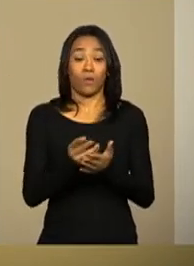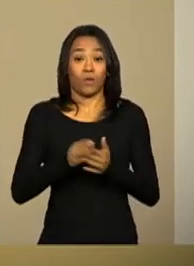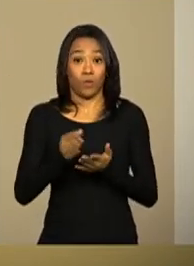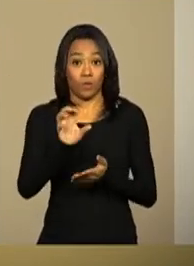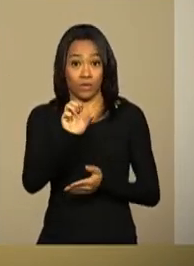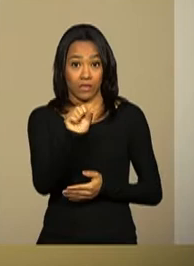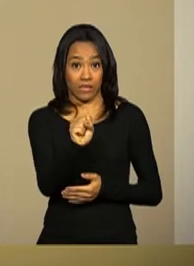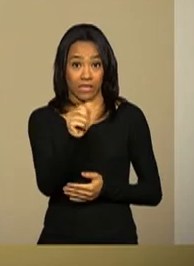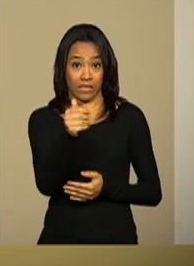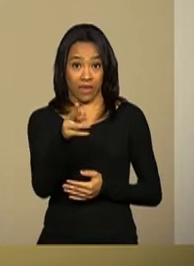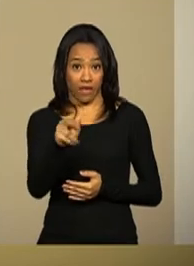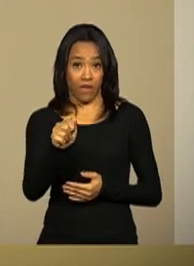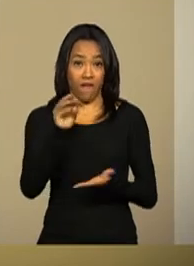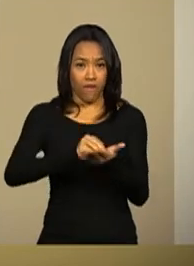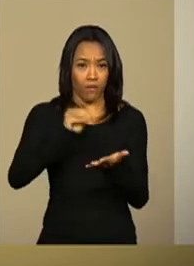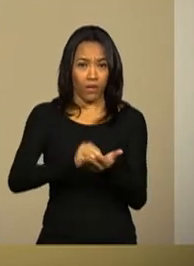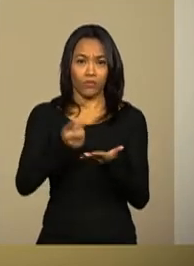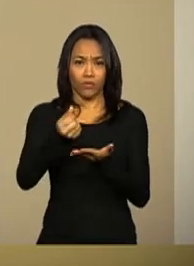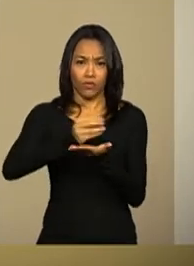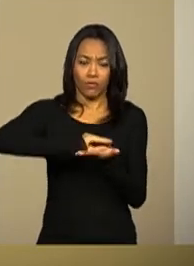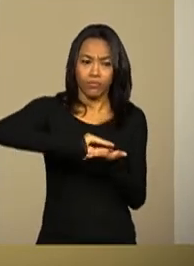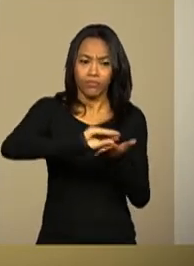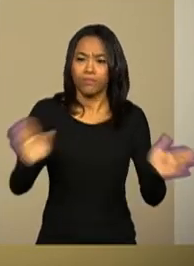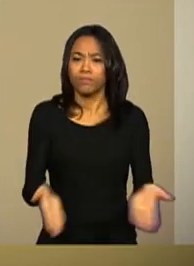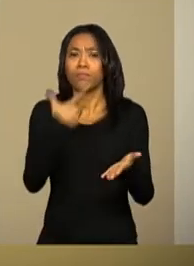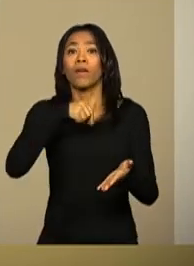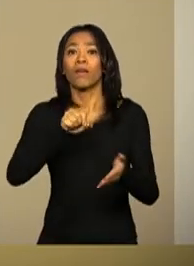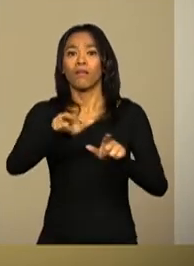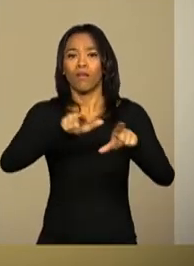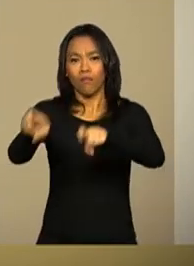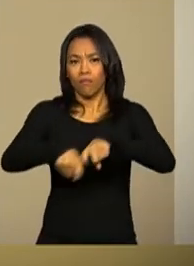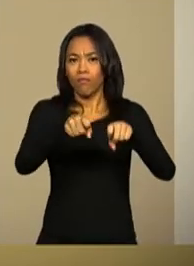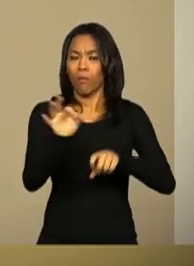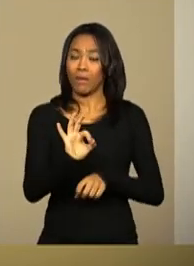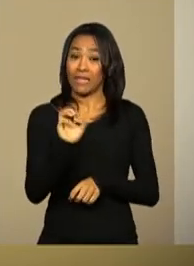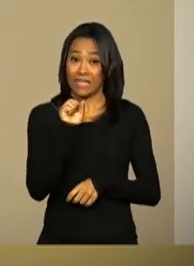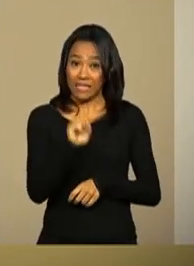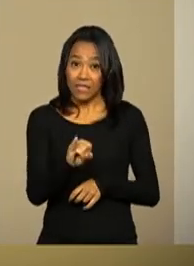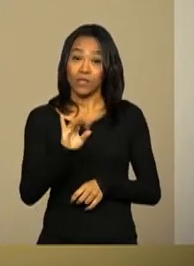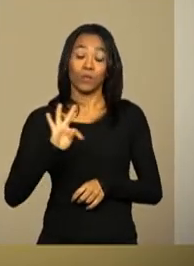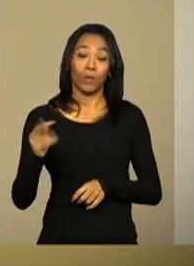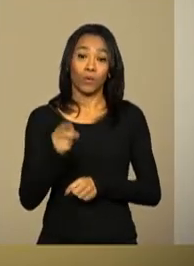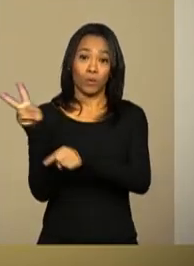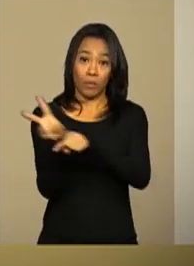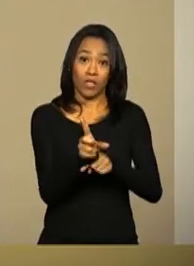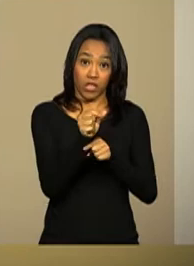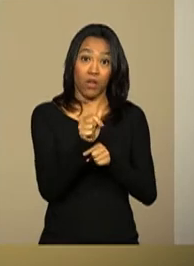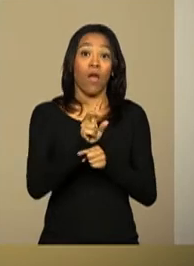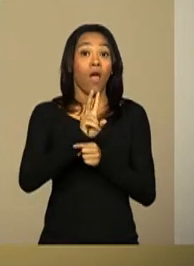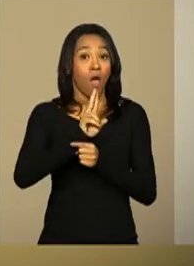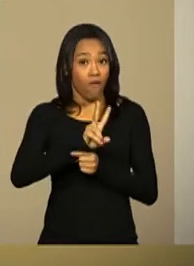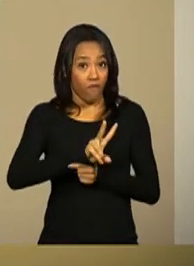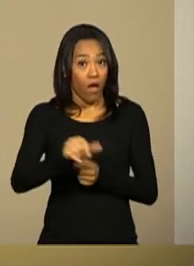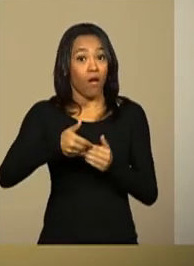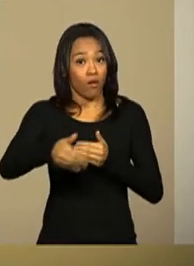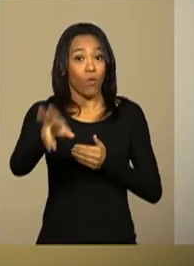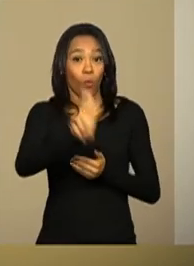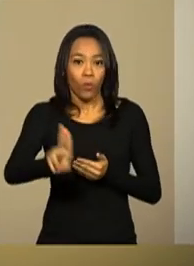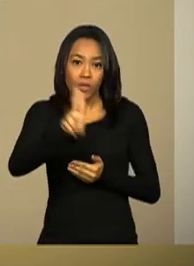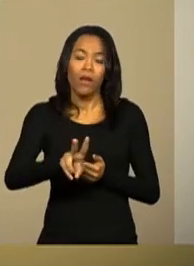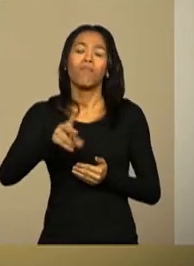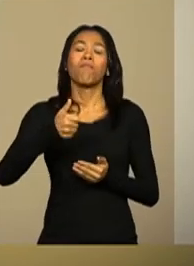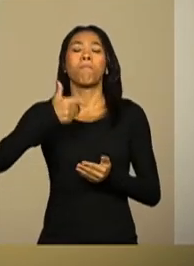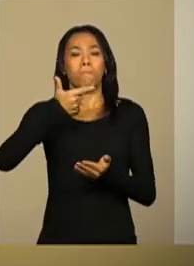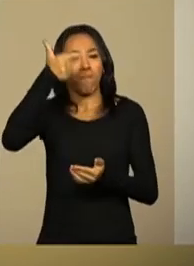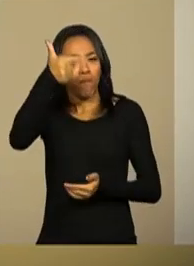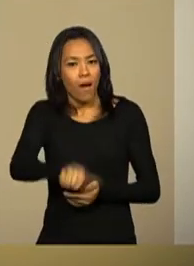Não faltará crédito para os nossos produtores si todo o crédito previsto for utilizado vamos